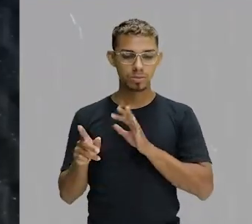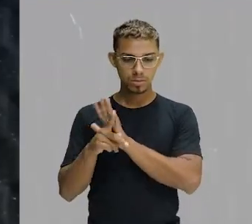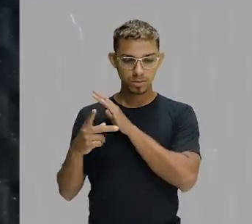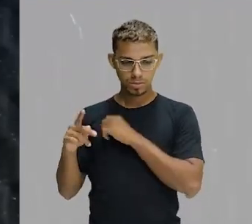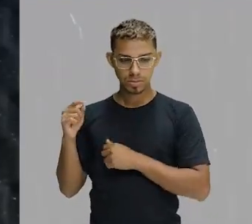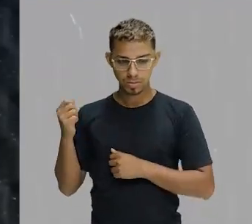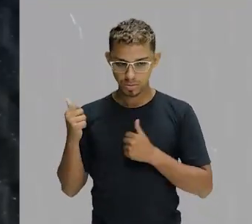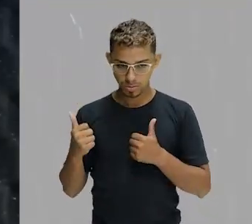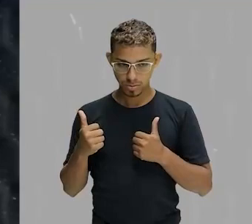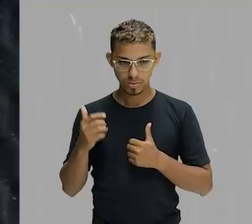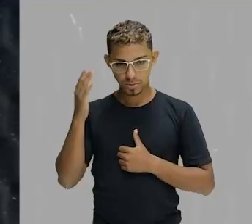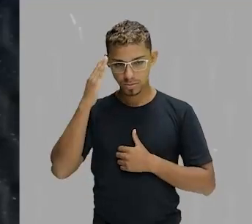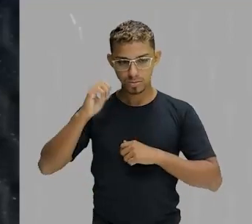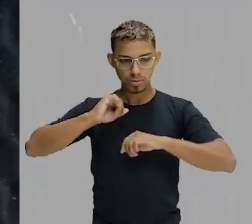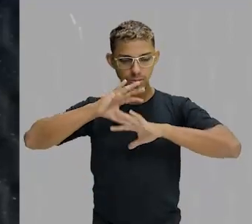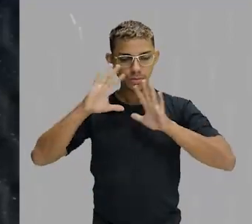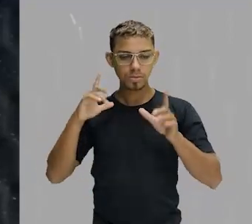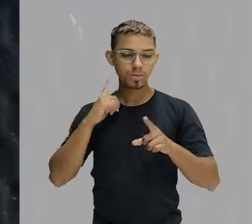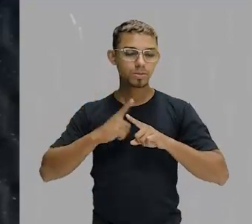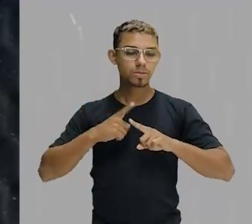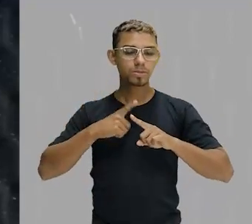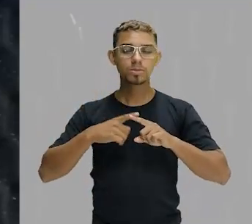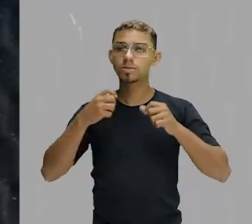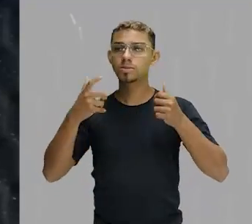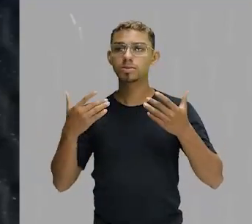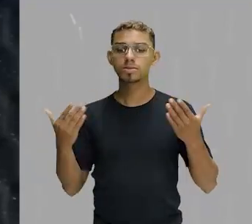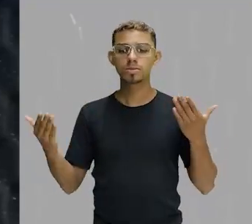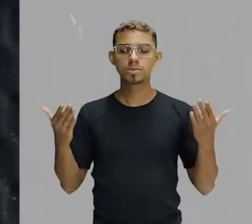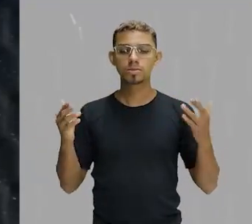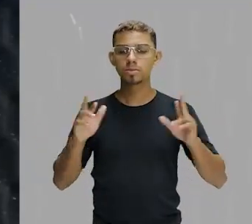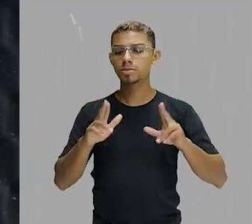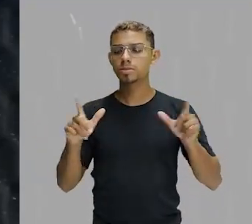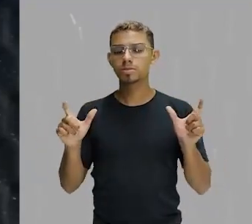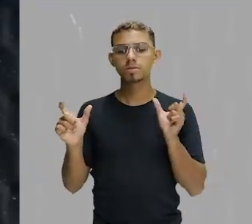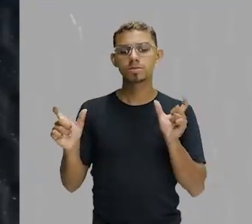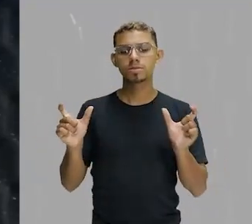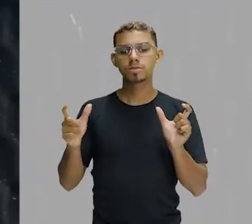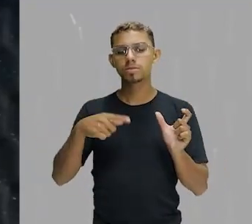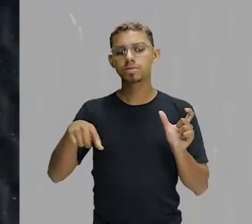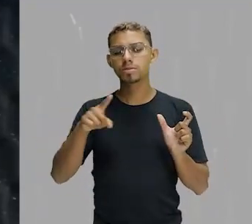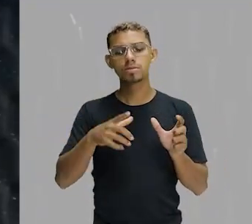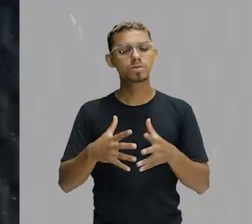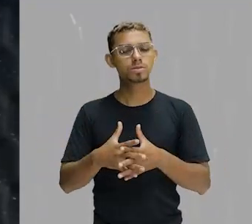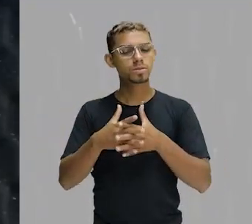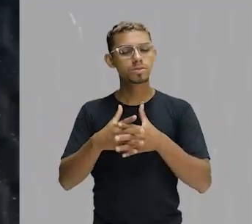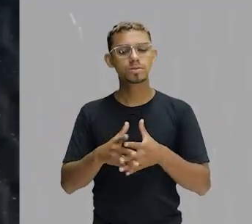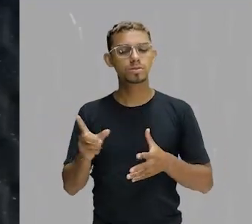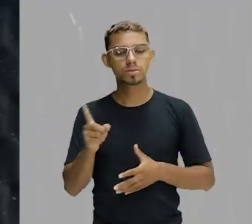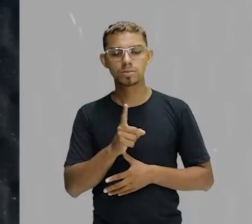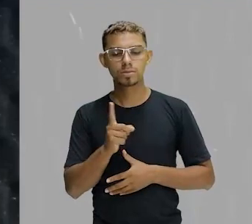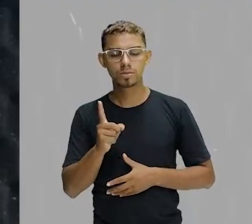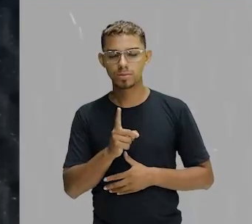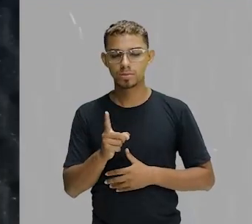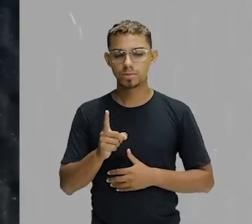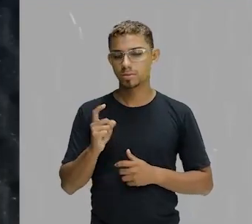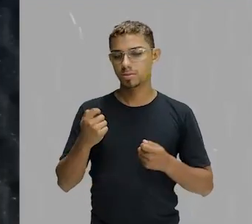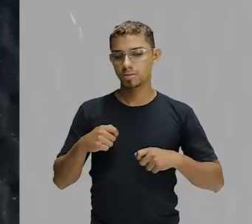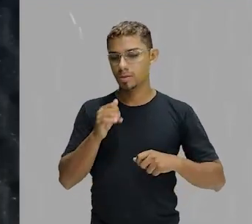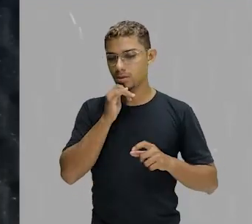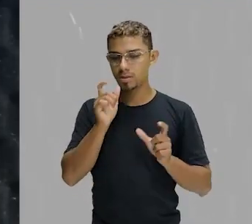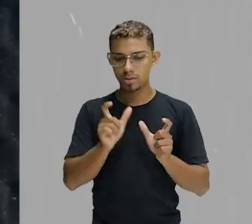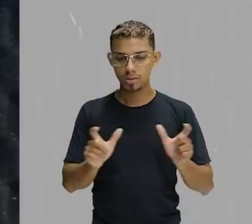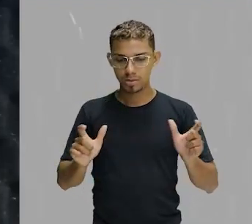questão. Tá bom? Por que eu estou fazendo essa reflexão? Eu estou fazendo aparecer uma